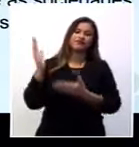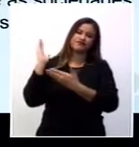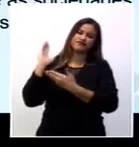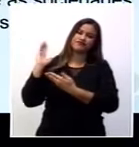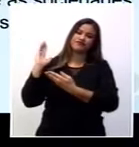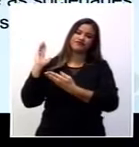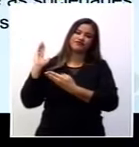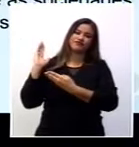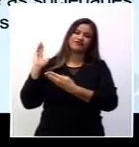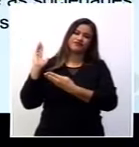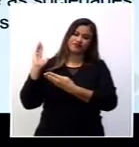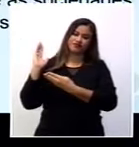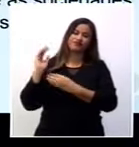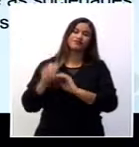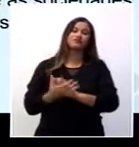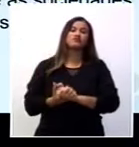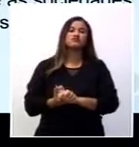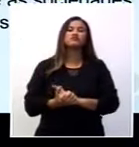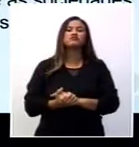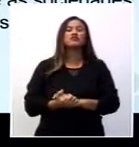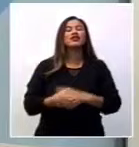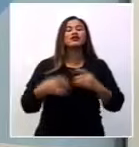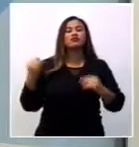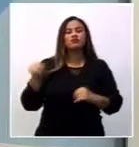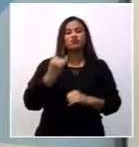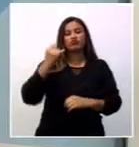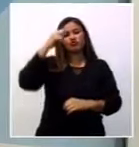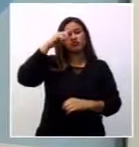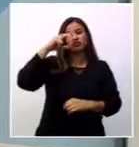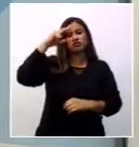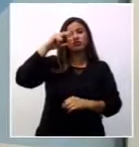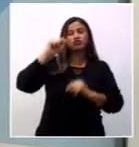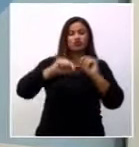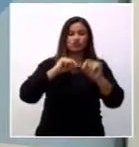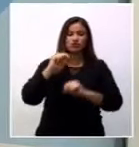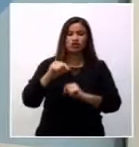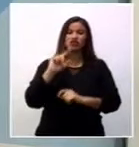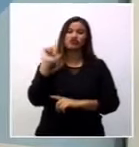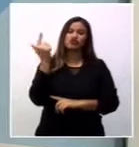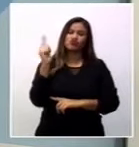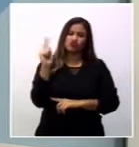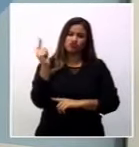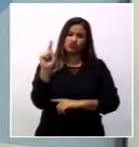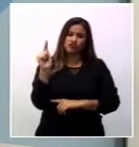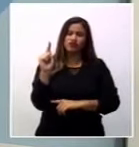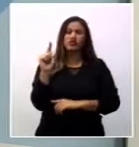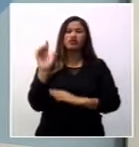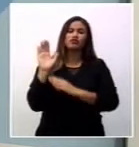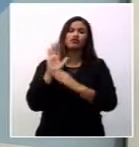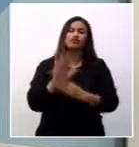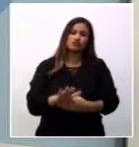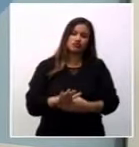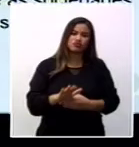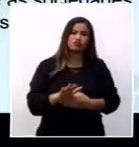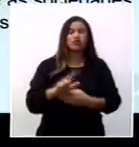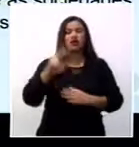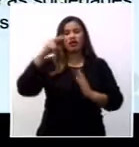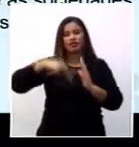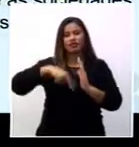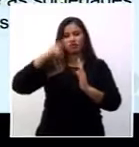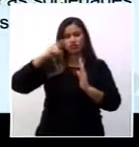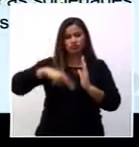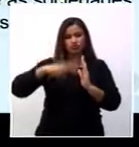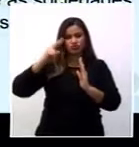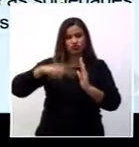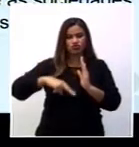introdução. É sempre muito importante a gente lembrar que a geografia, né, ela contribui para a leitura e